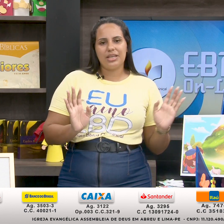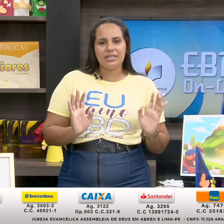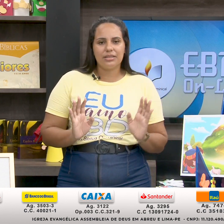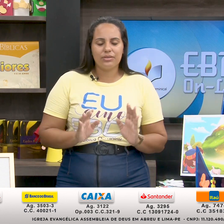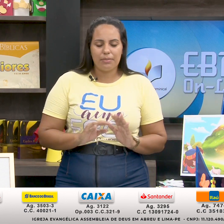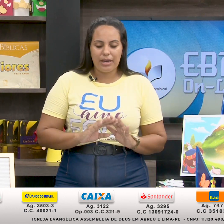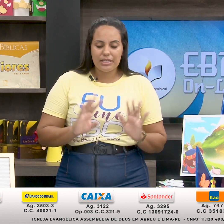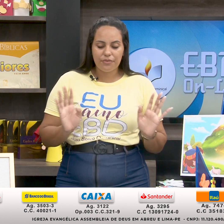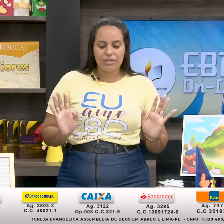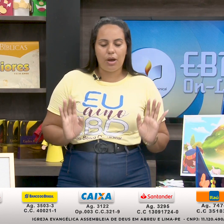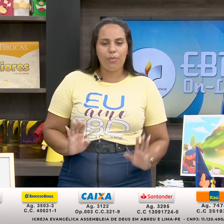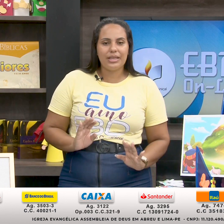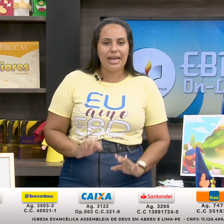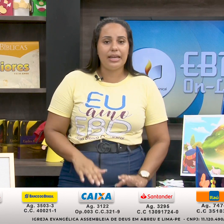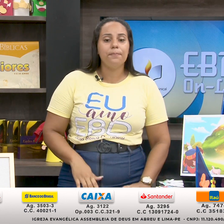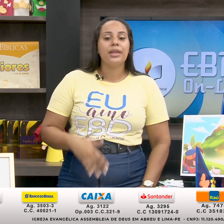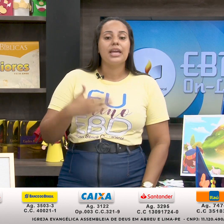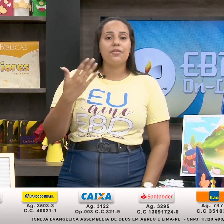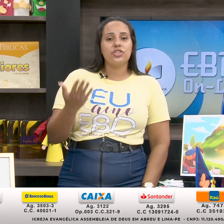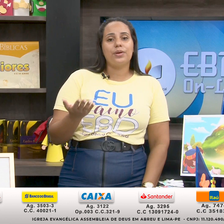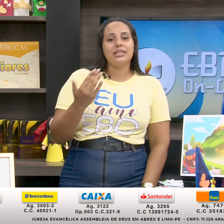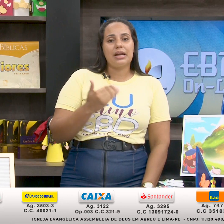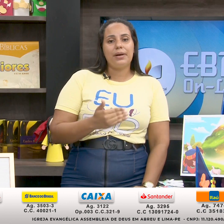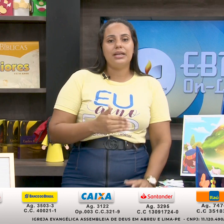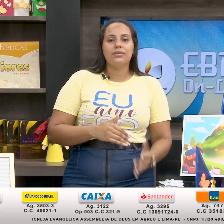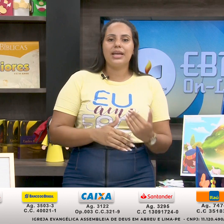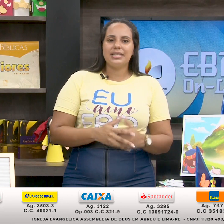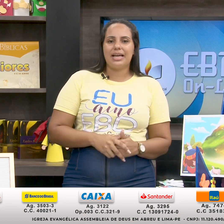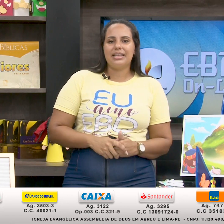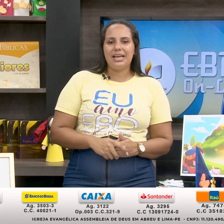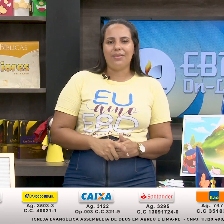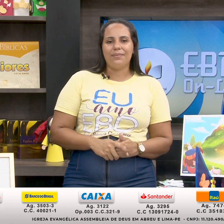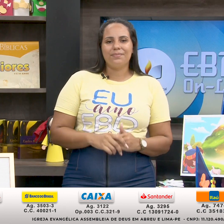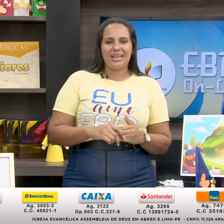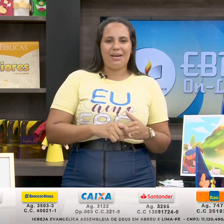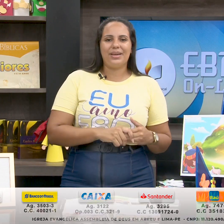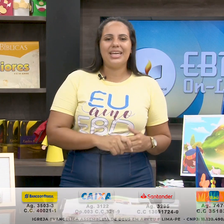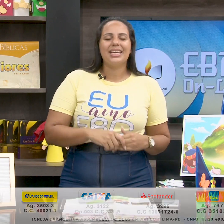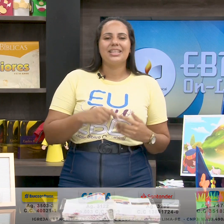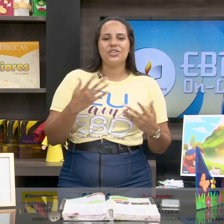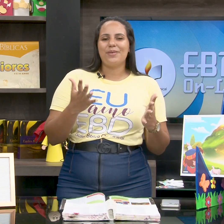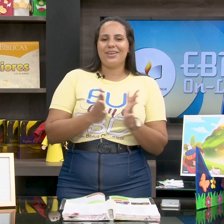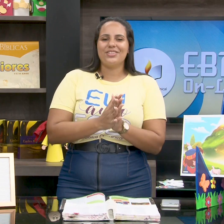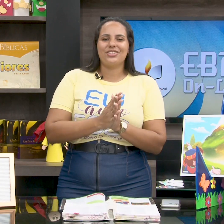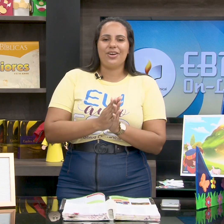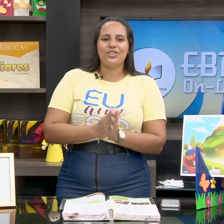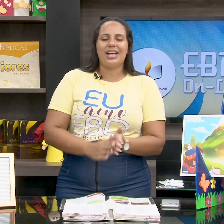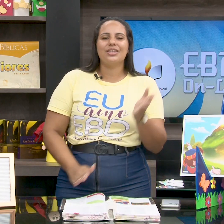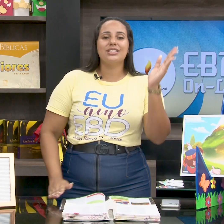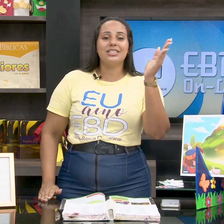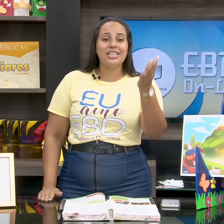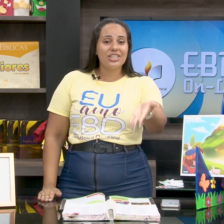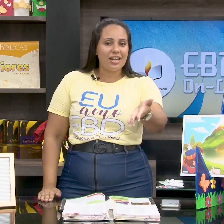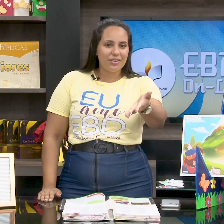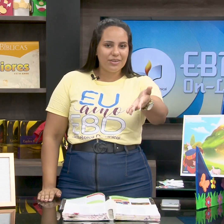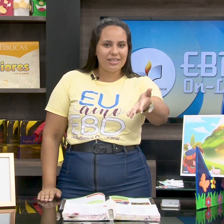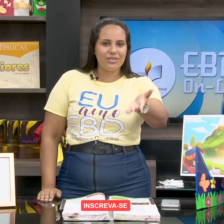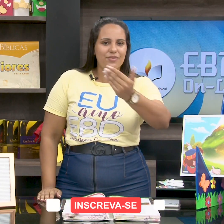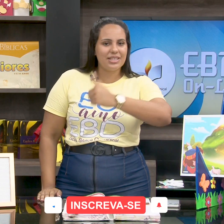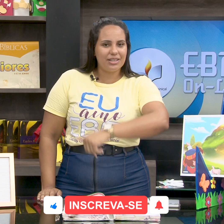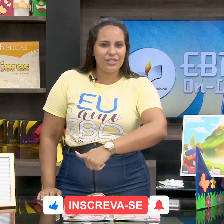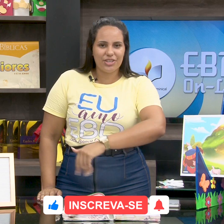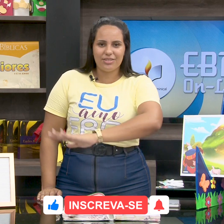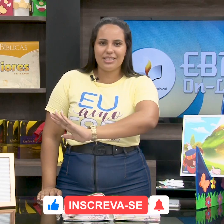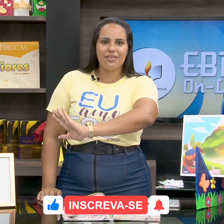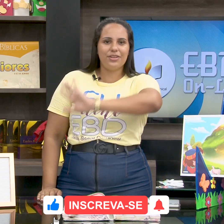estar pesquisando também, isso foi só uma ideia, e vocês podem estar trabalhando em sala de aula. Amém? Então, espero que vocês tenham gostado. Se inscreva no canal